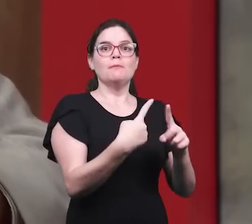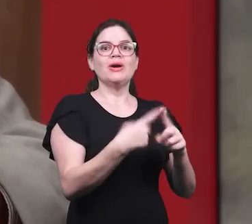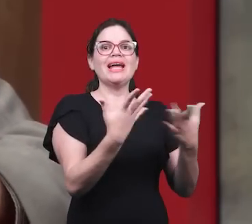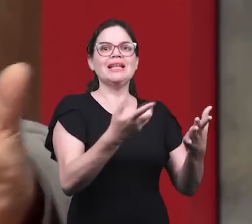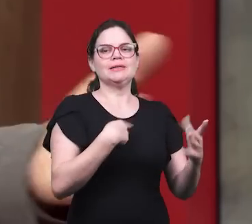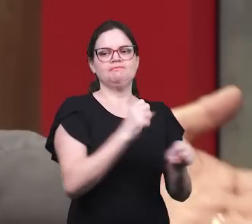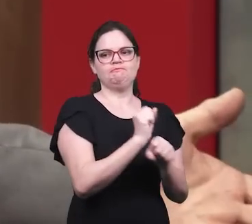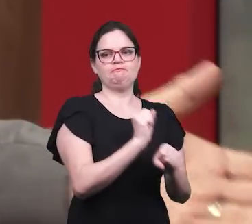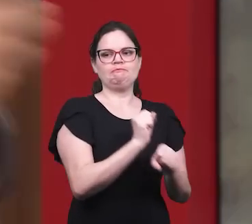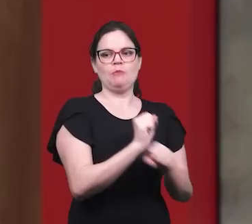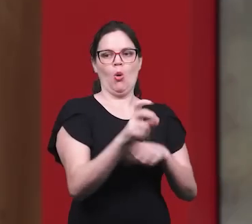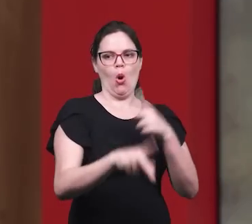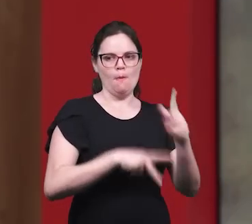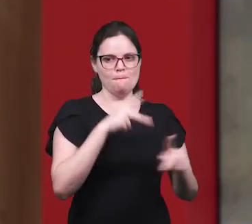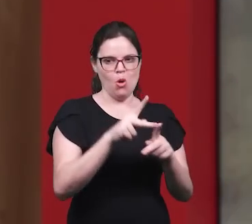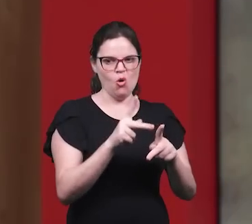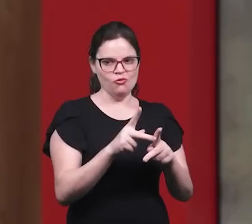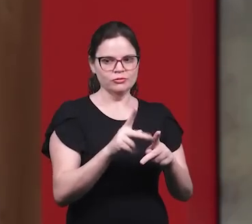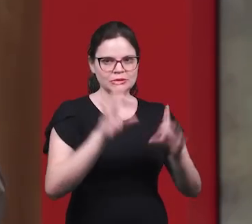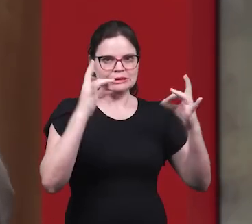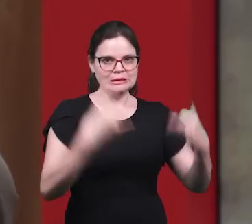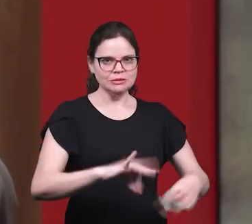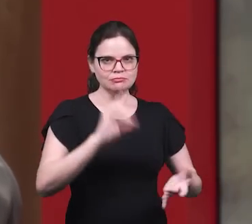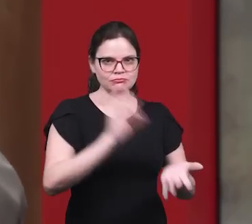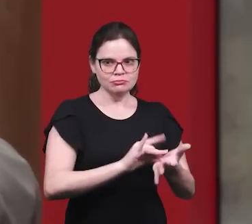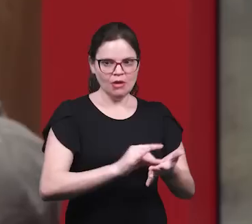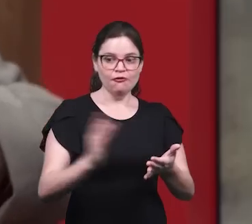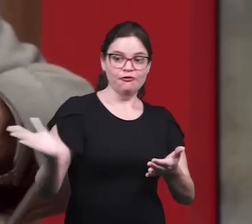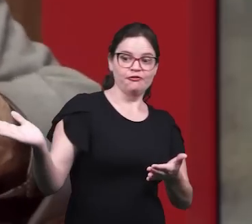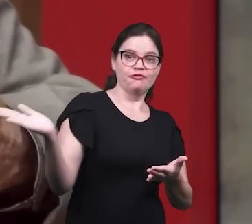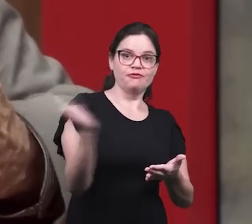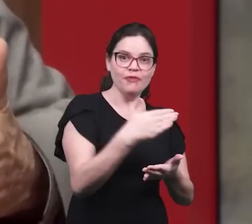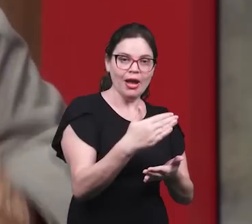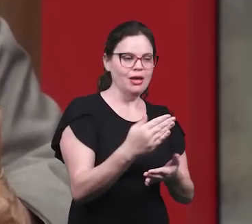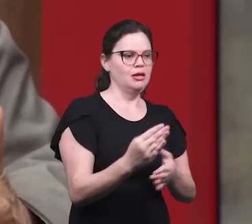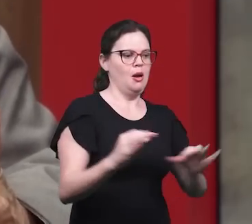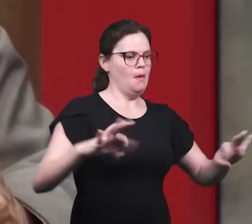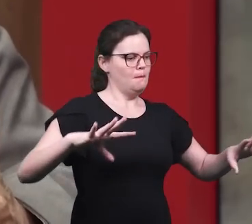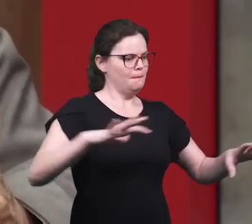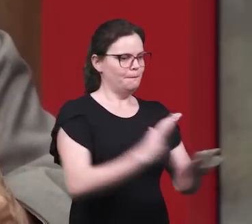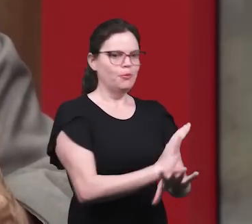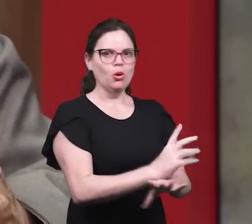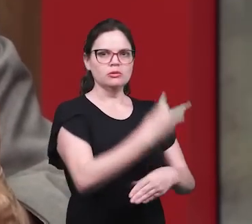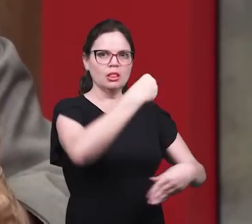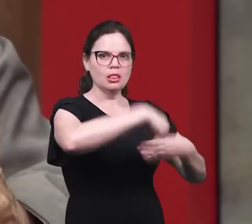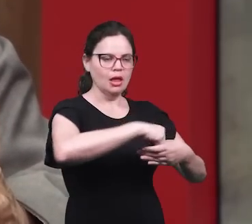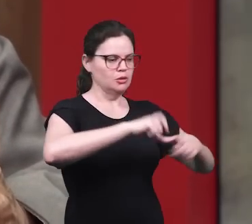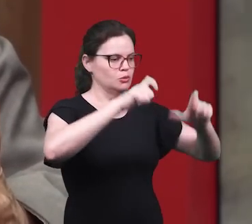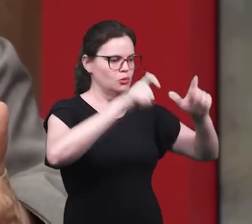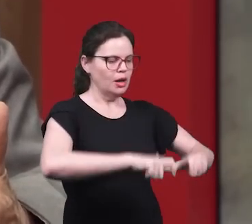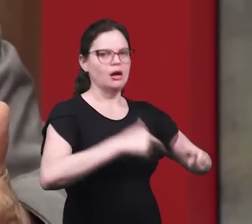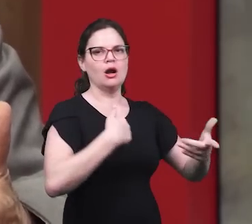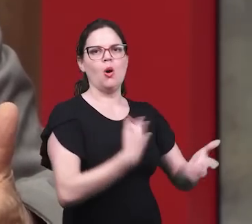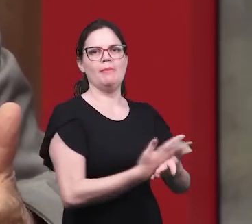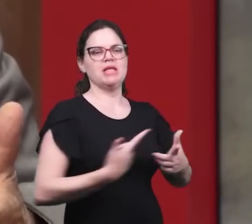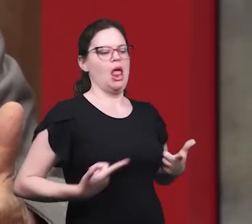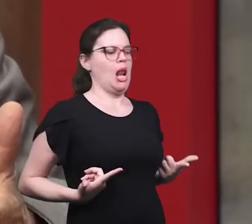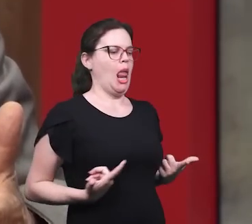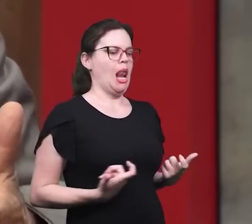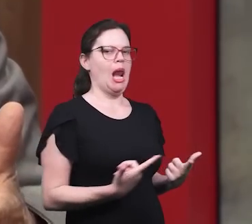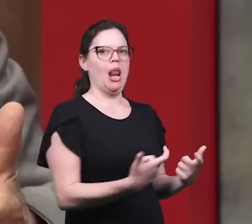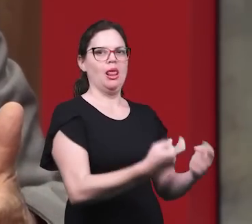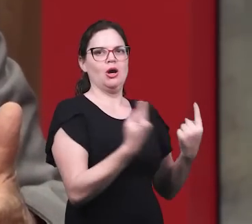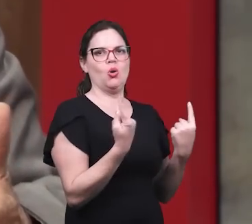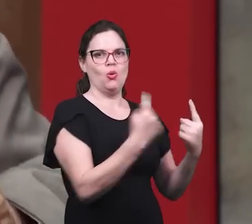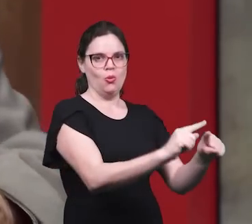vai possibilitar que Israel volte para a terra. Então, quando Israel estiver plenamente dentro da terra, ele abre guerra contra